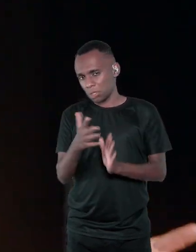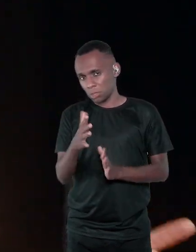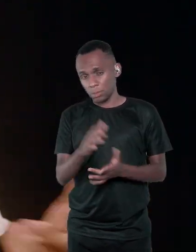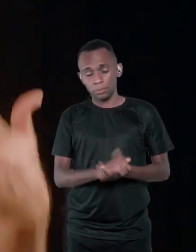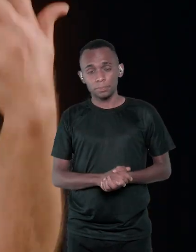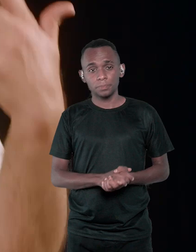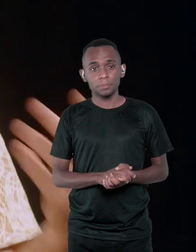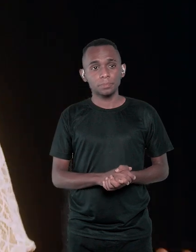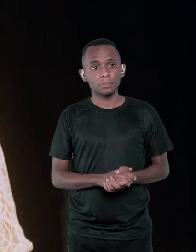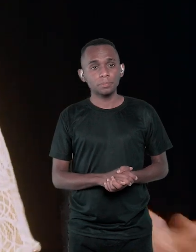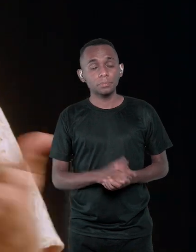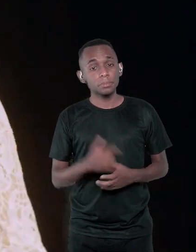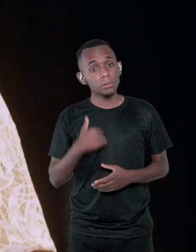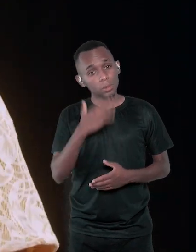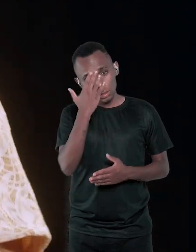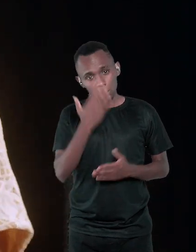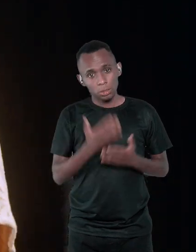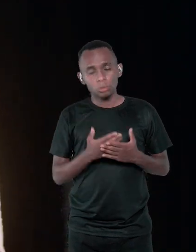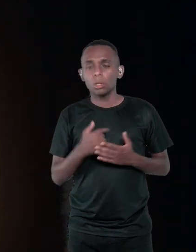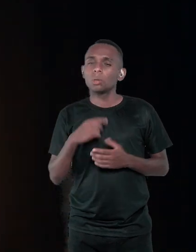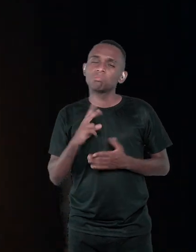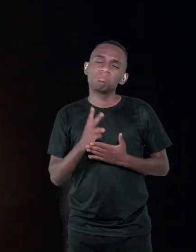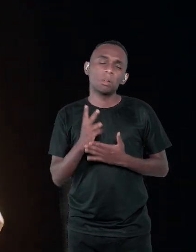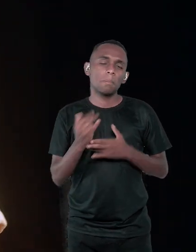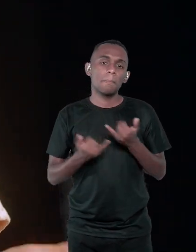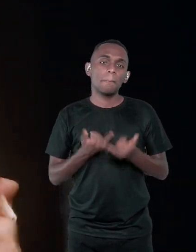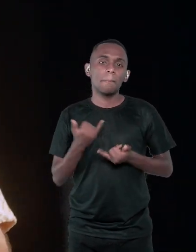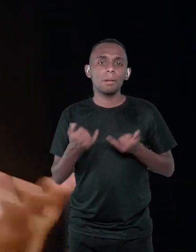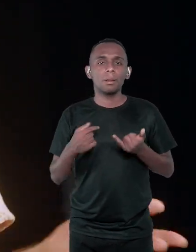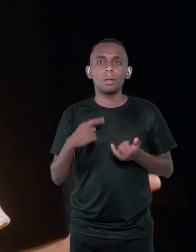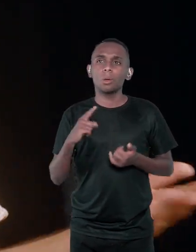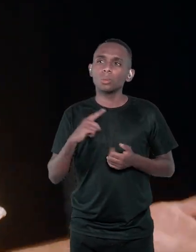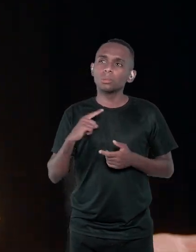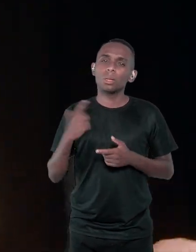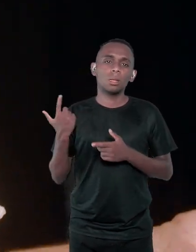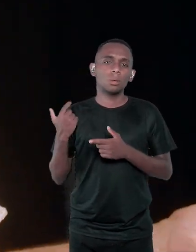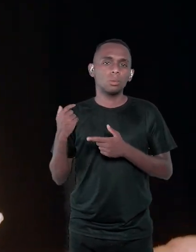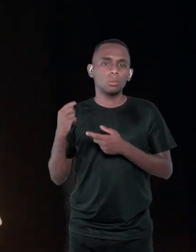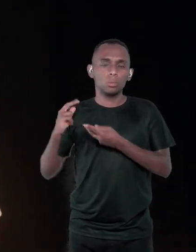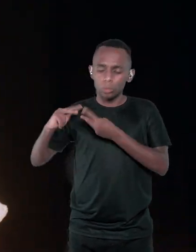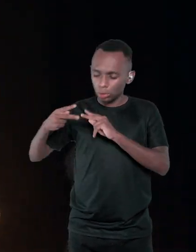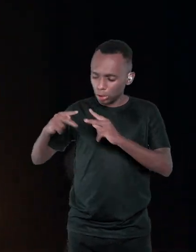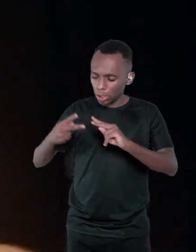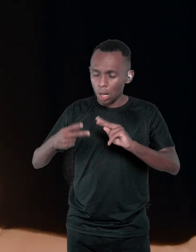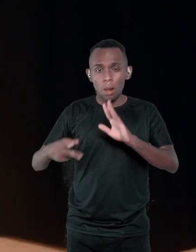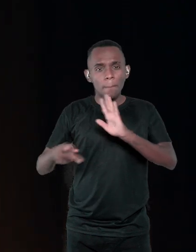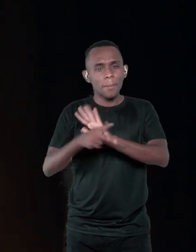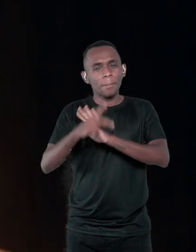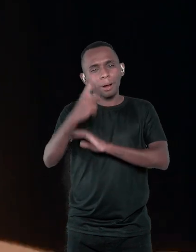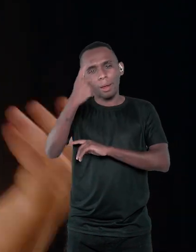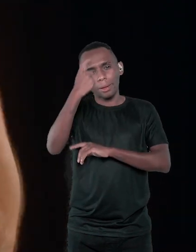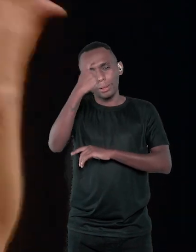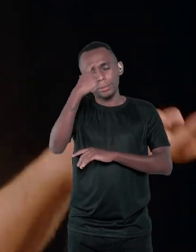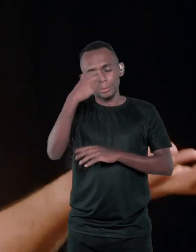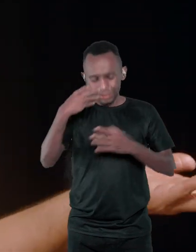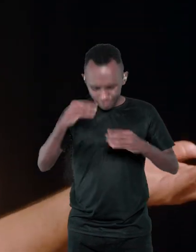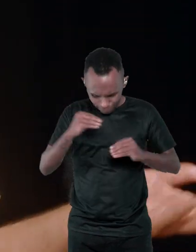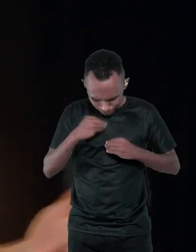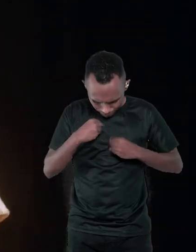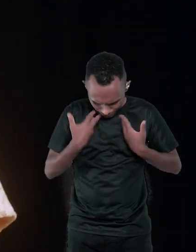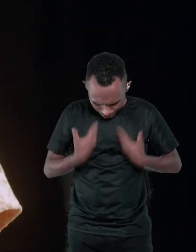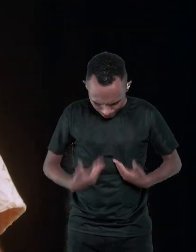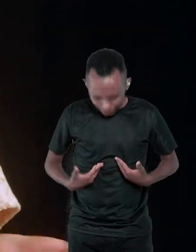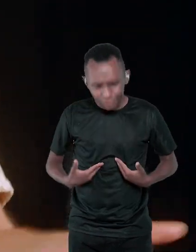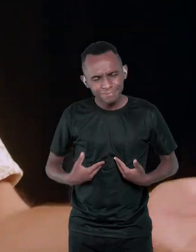eu acho que é a cara, eu sempre brinco, eu tenho um DNA, um gene indiano perdido aqui, não é possível. Essa cara